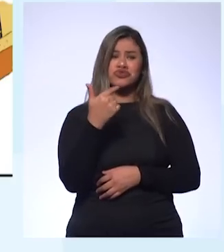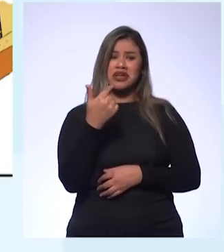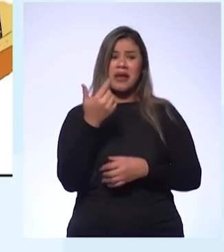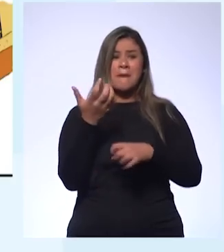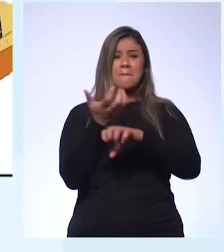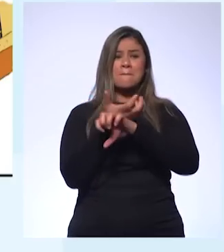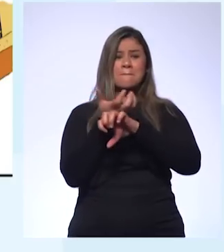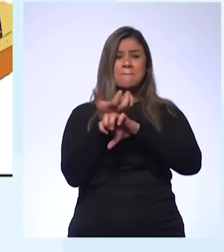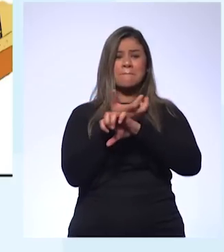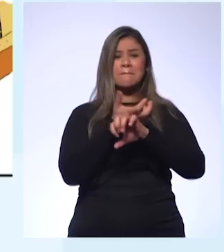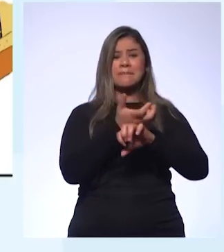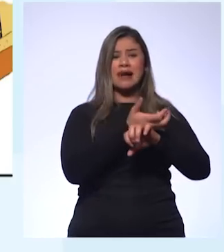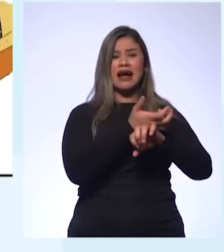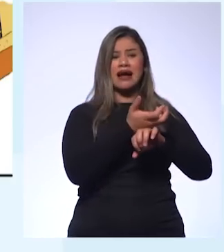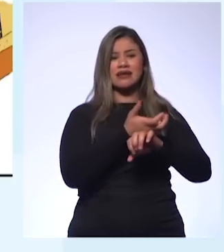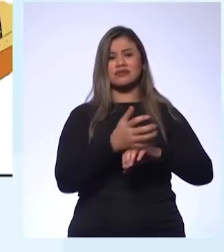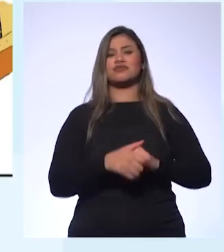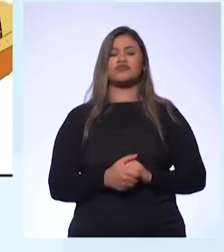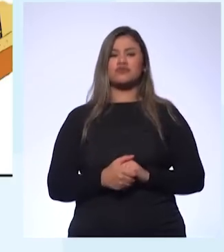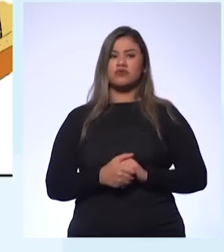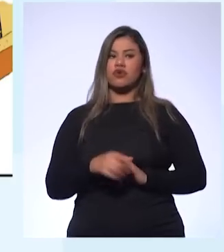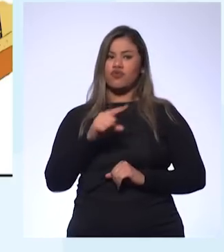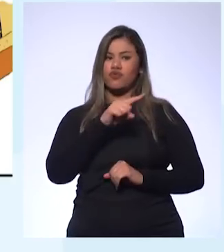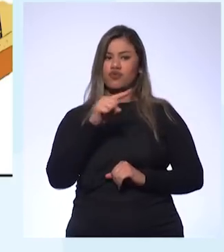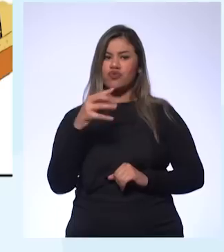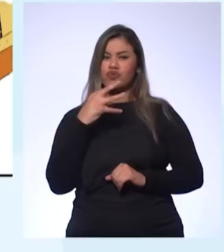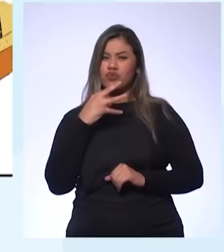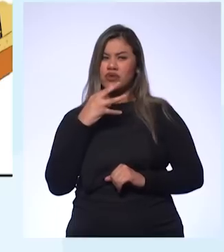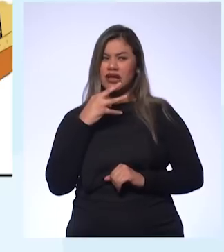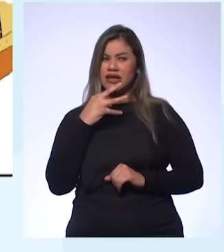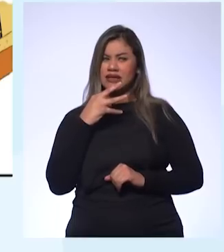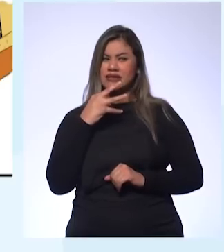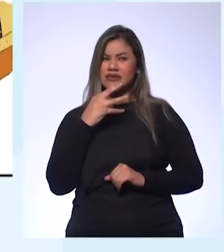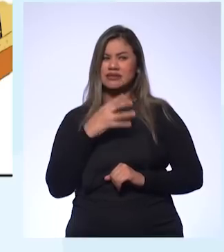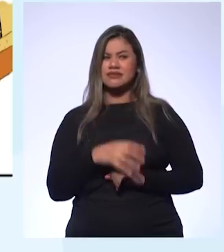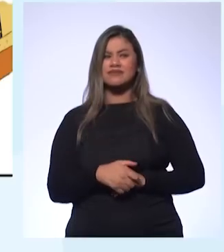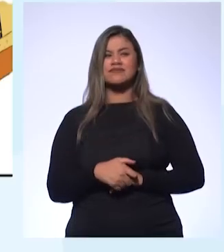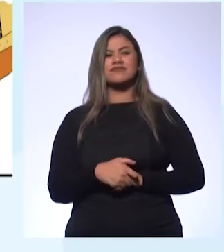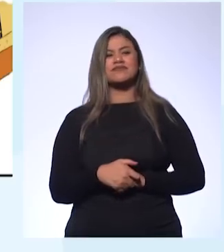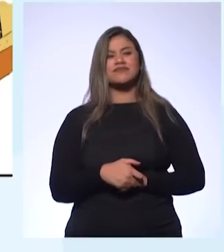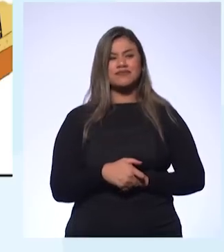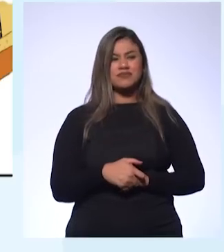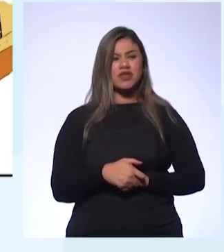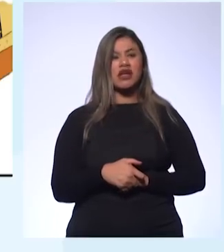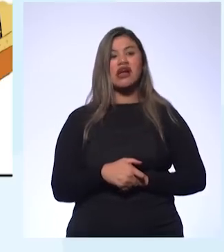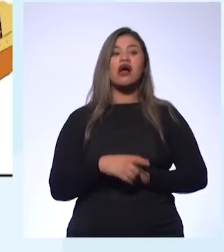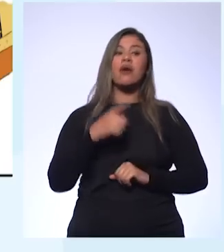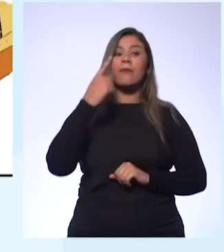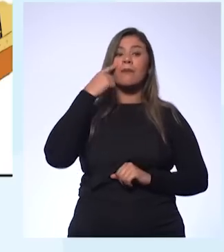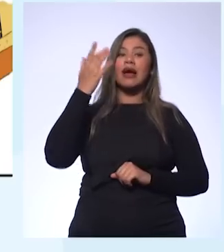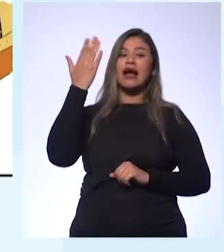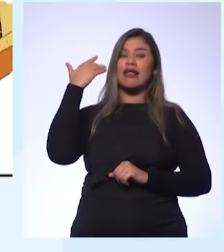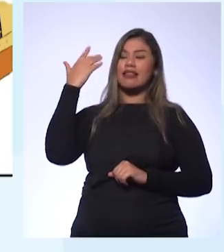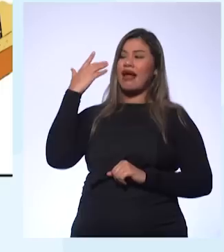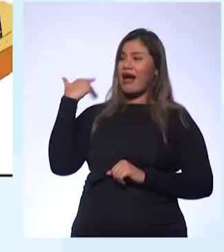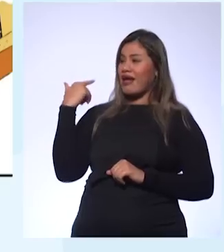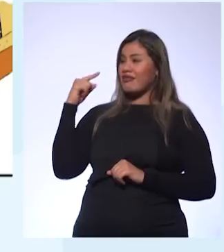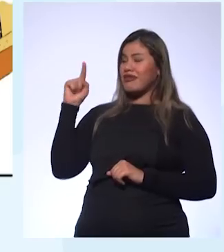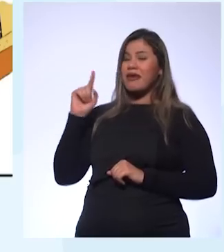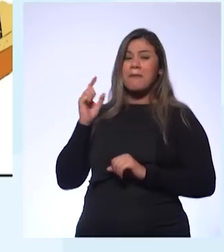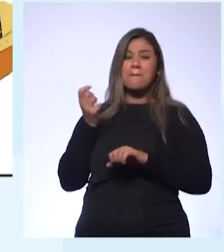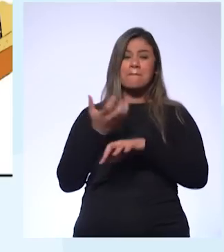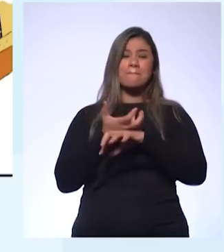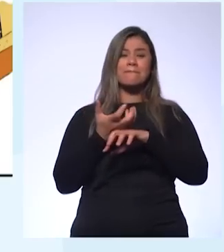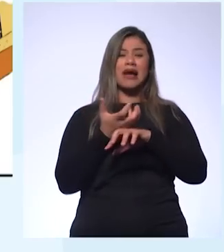Imagina, gente, olha, eu já ouvi, você já ouviu isso? Direto. Tudo isso aqui era mato. Aí, olha